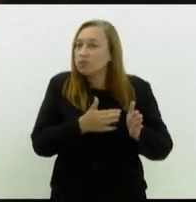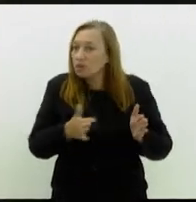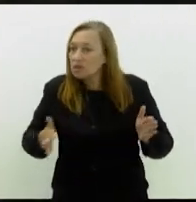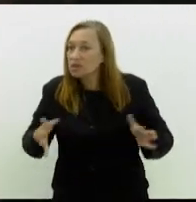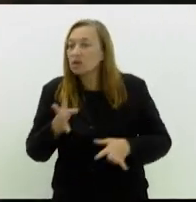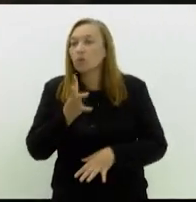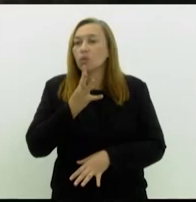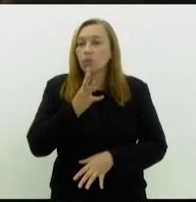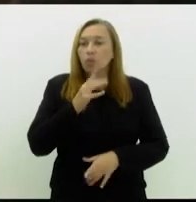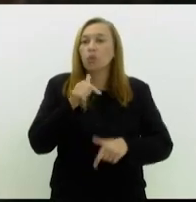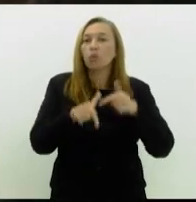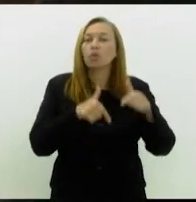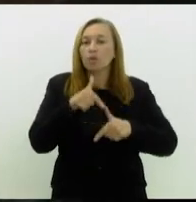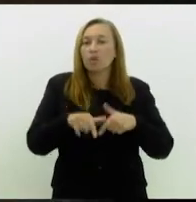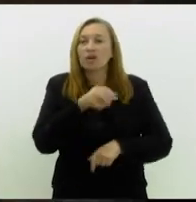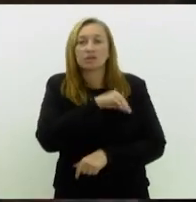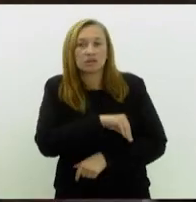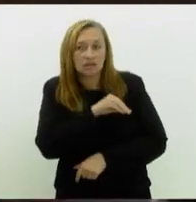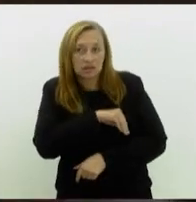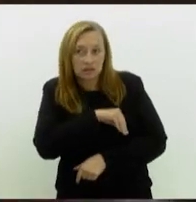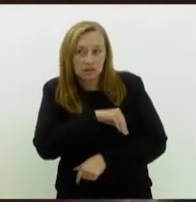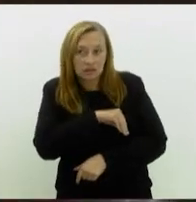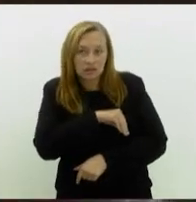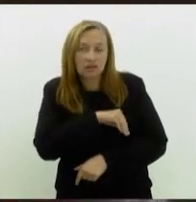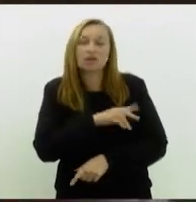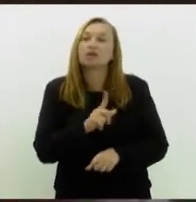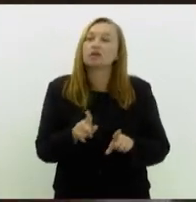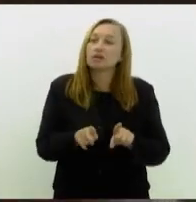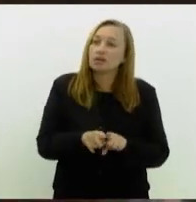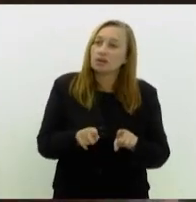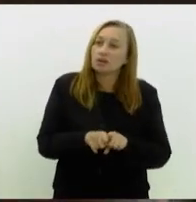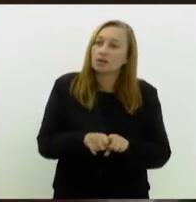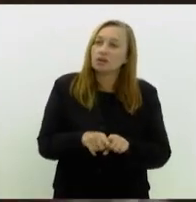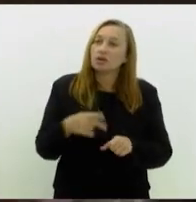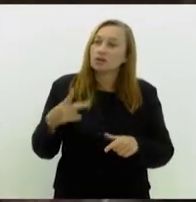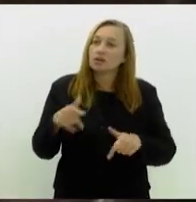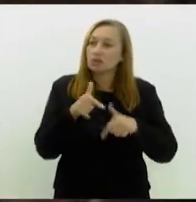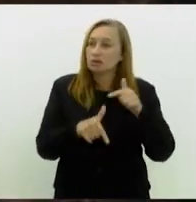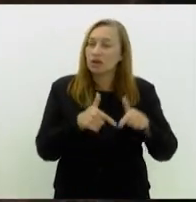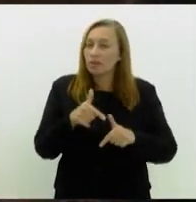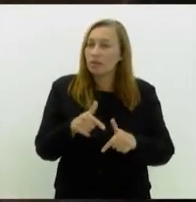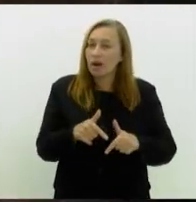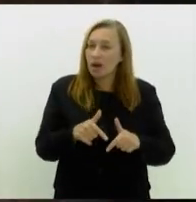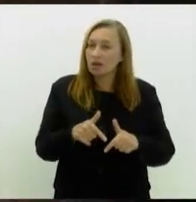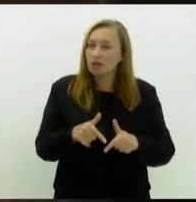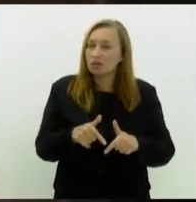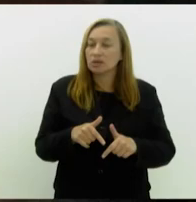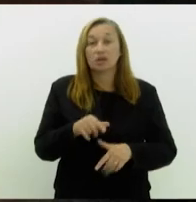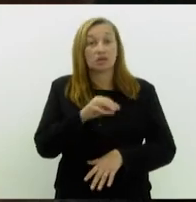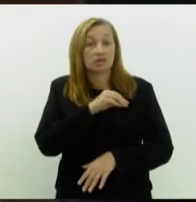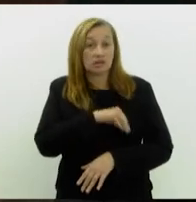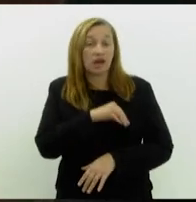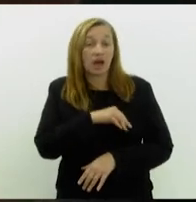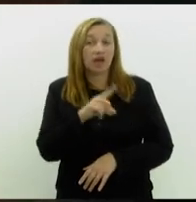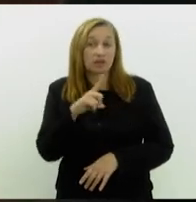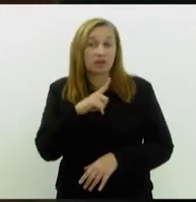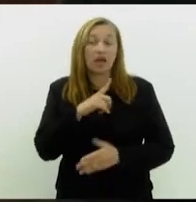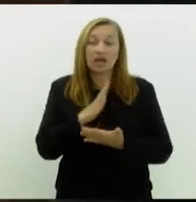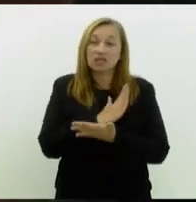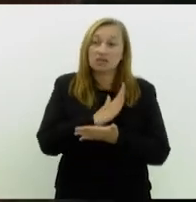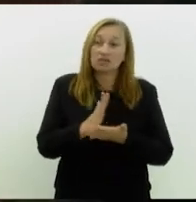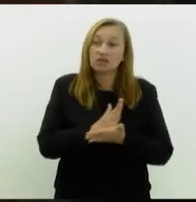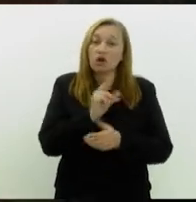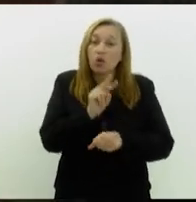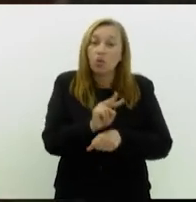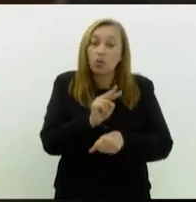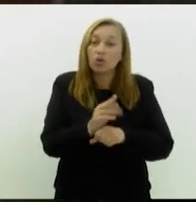reconhecimento de trabalho e renda de reconhecimento inclusive do seu trabalho não remunerado porque muitas vezes as mulheres ficam dentro de casa cuidando de